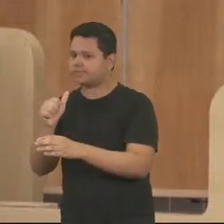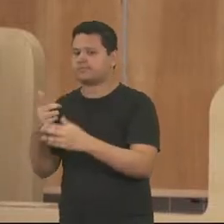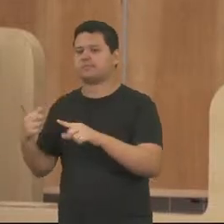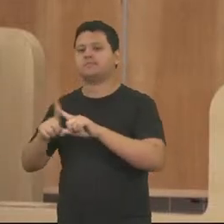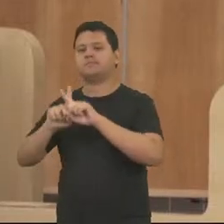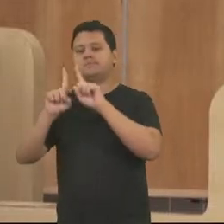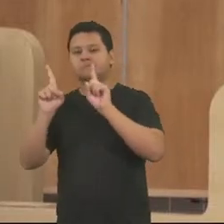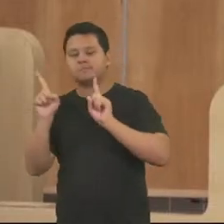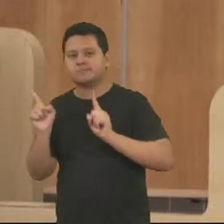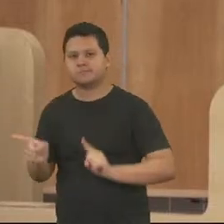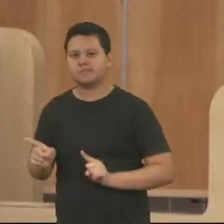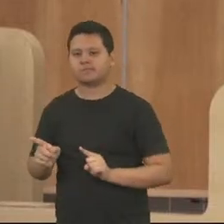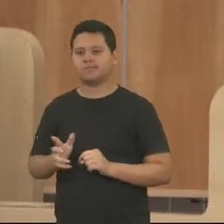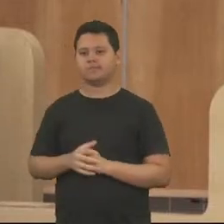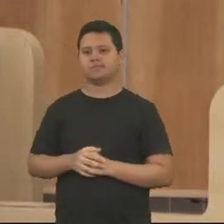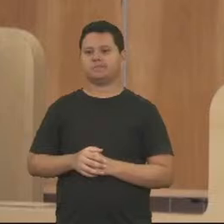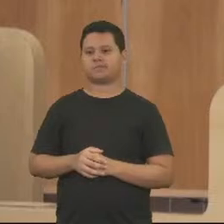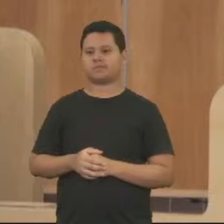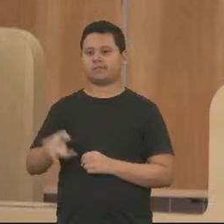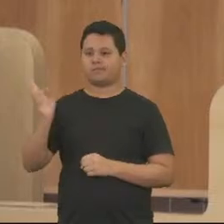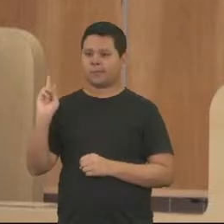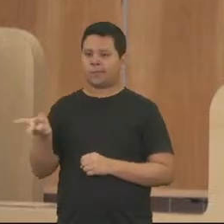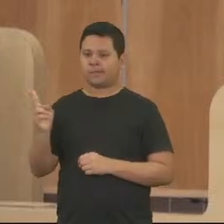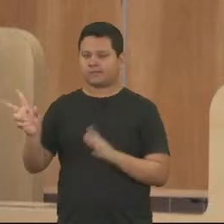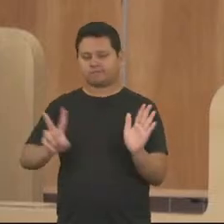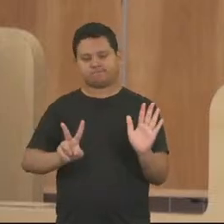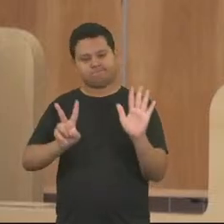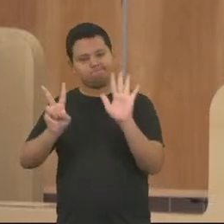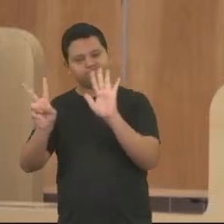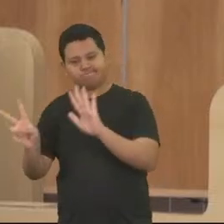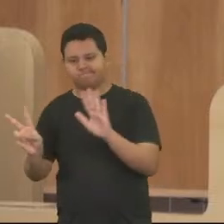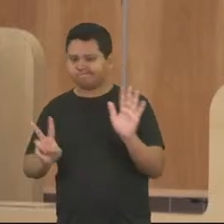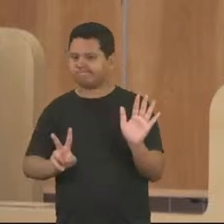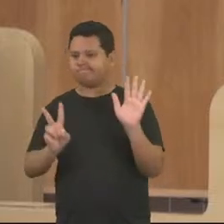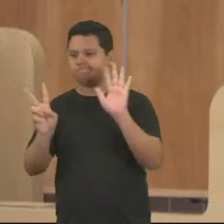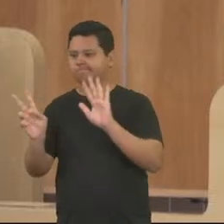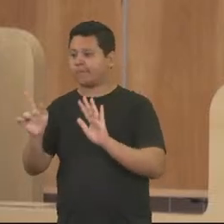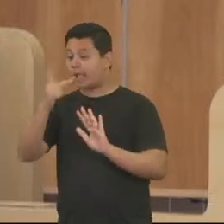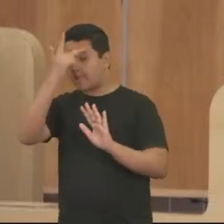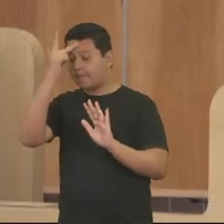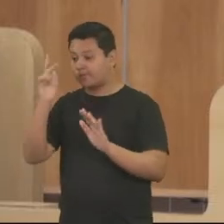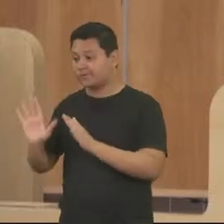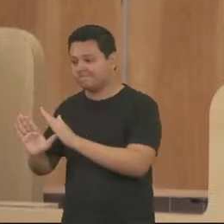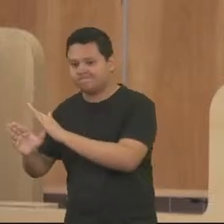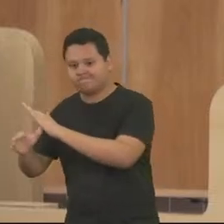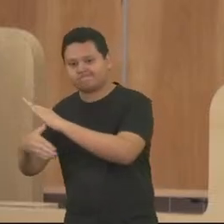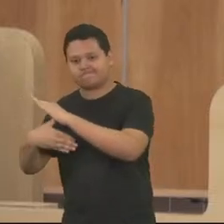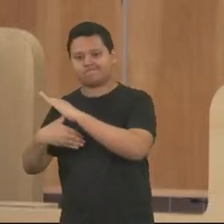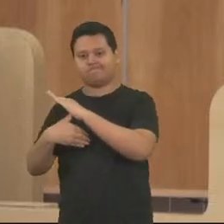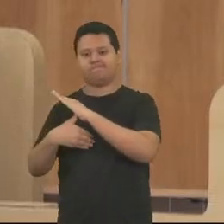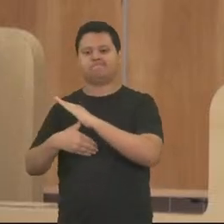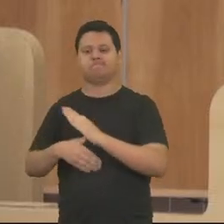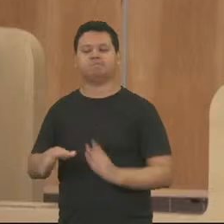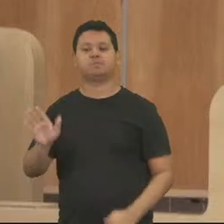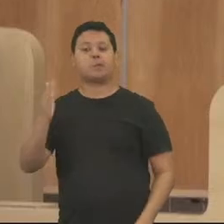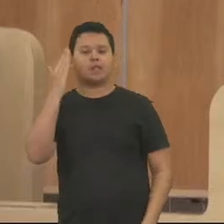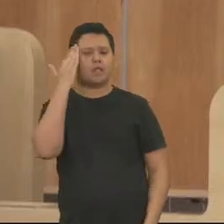e a gente, a cada semana, a gente tinha um furto. Sabe quantos